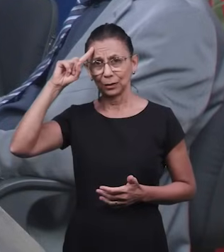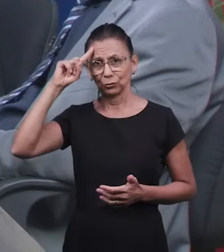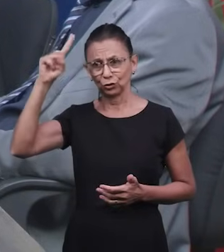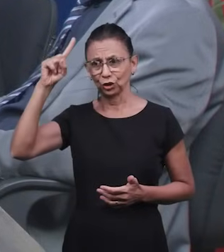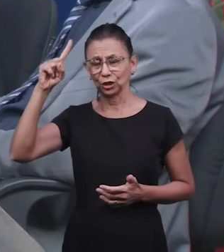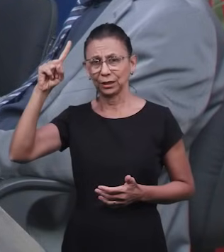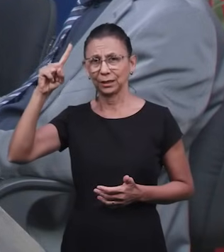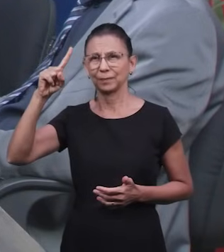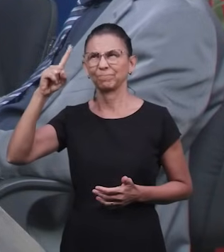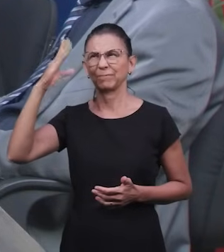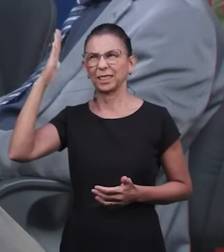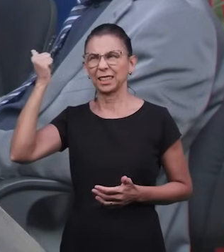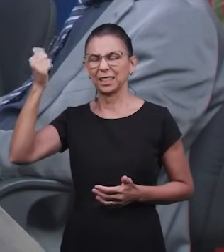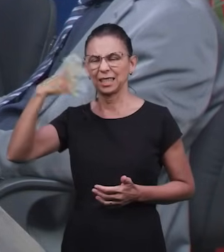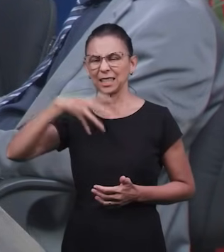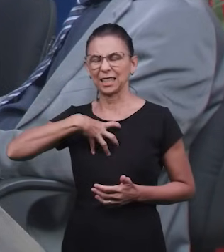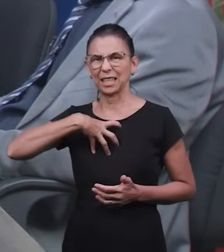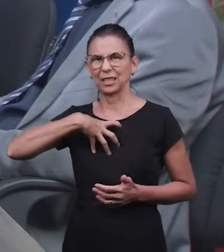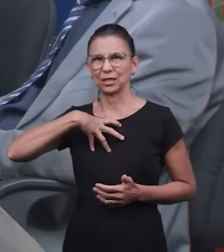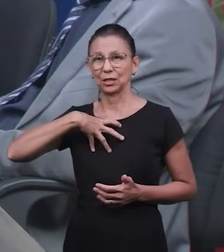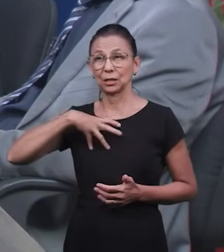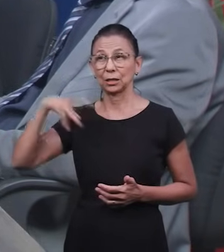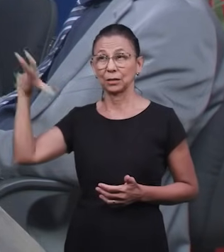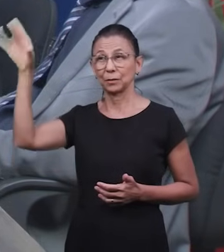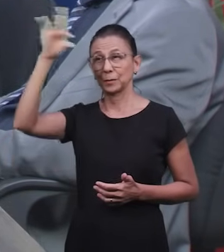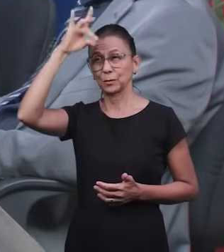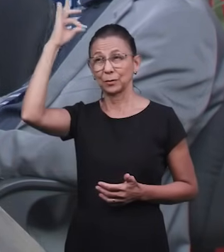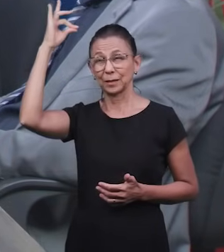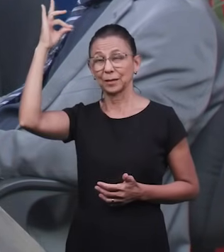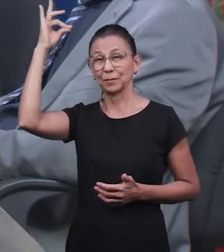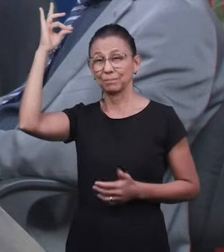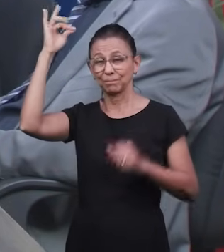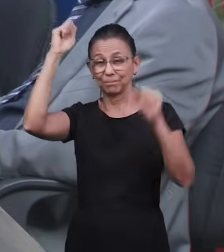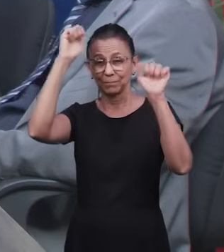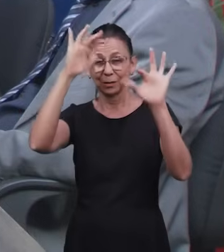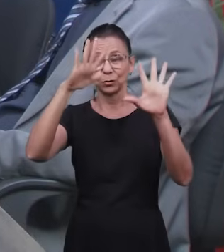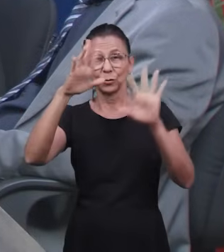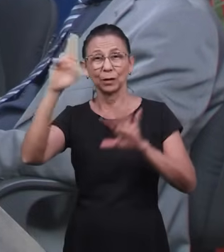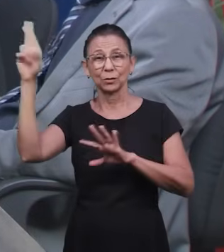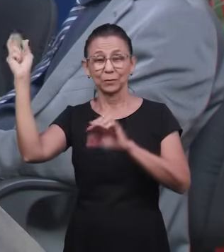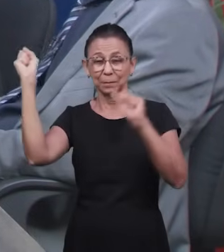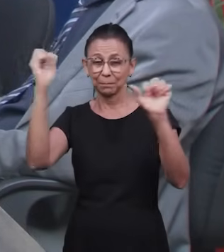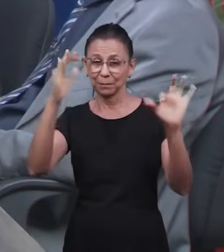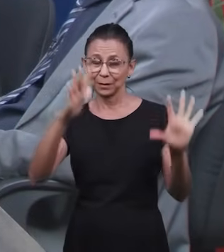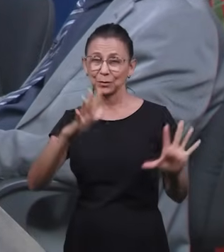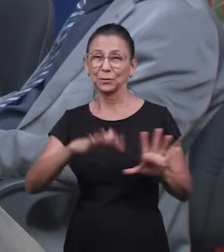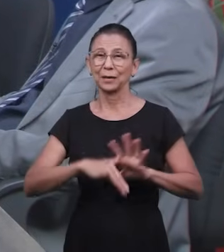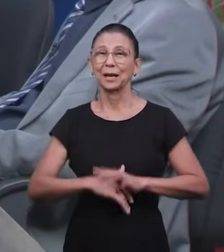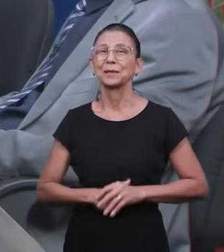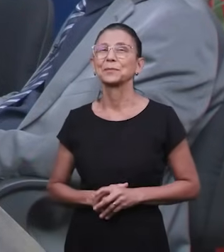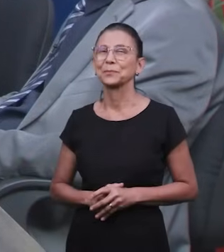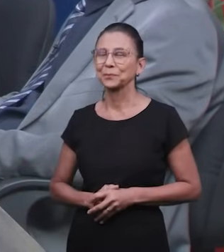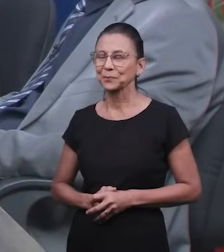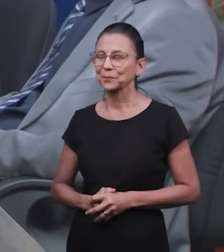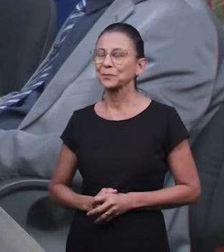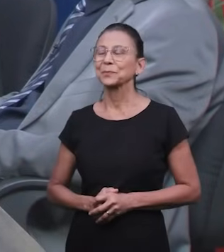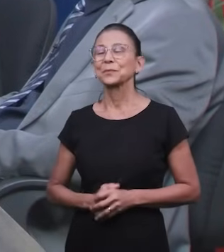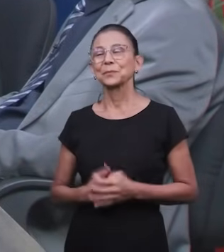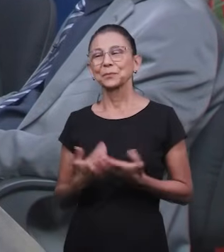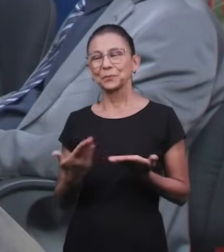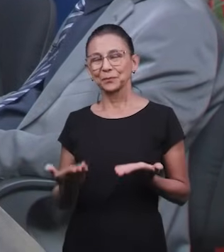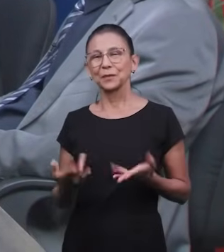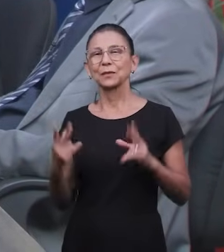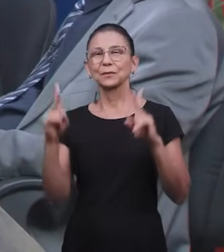está testificando, o Senhor vai dar a bênção, né? O pastor Alexandre orou pela irmã, O Senhor já operou. o Senhor Deu operou, a bênção.